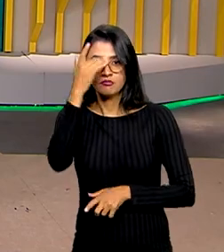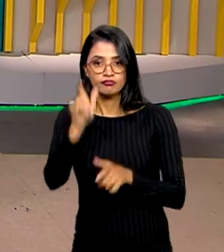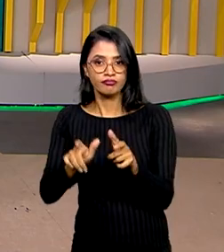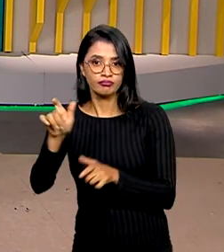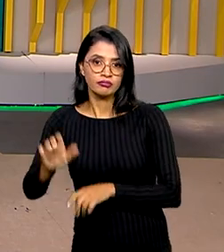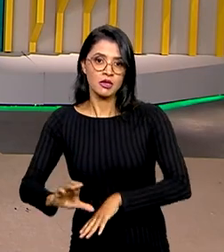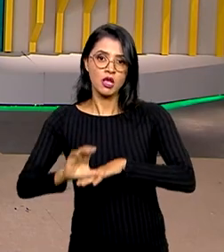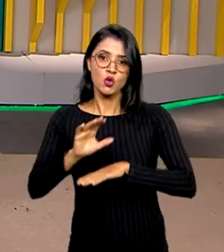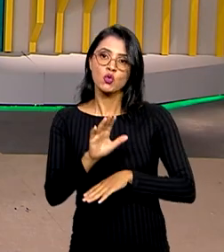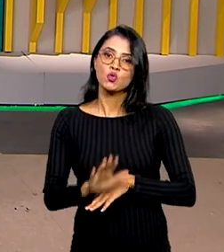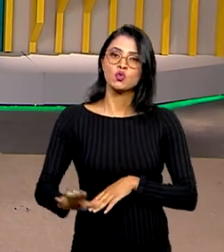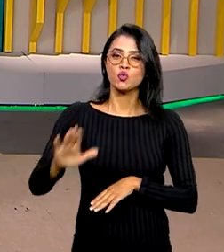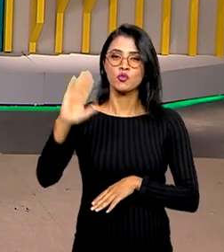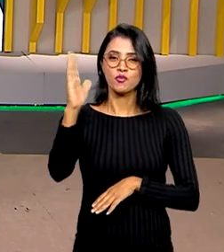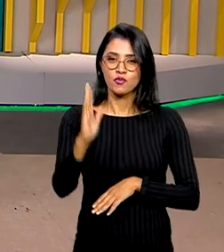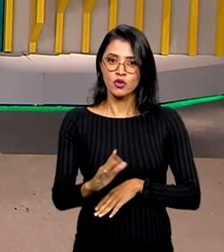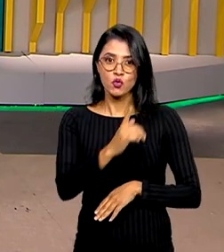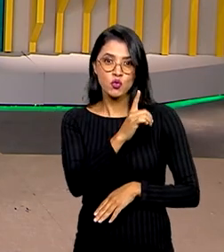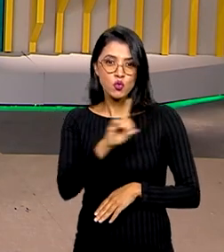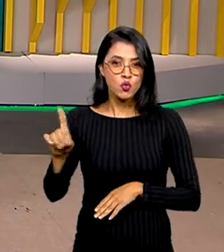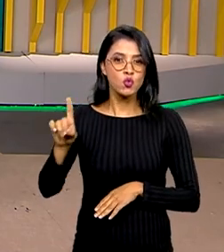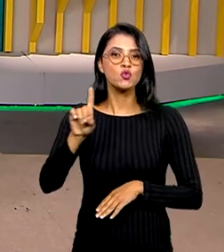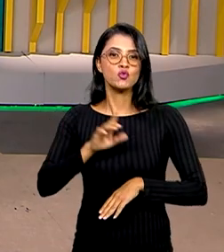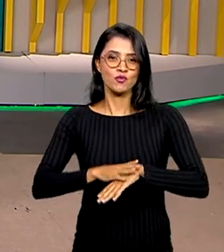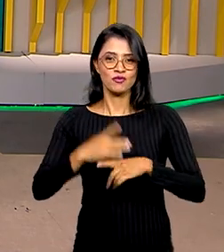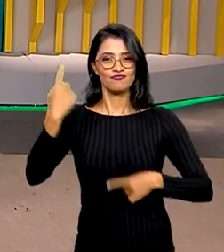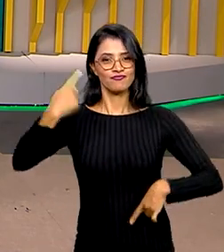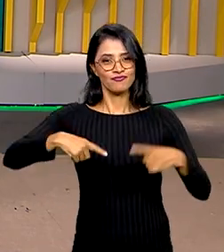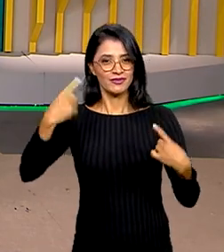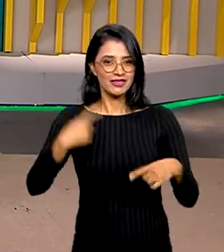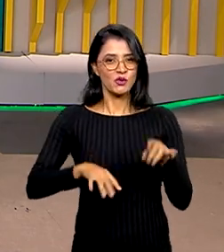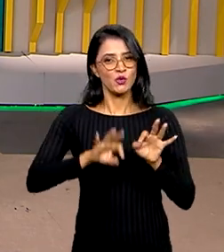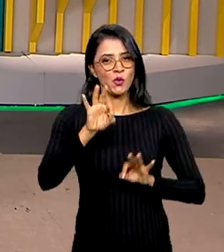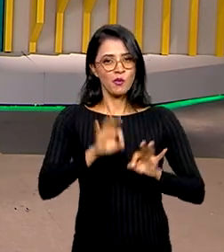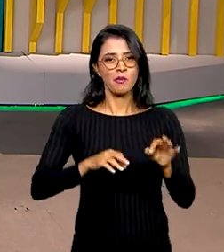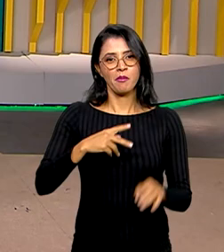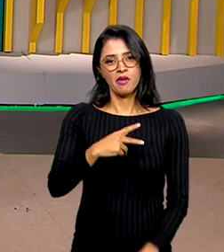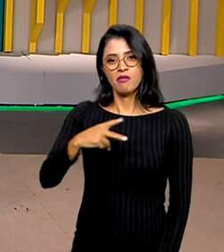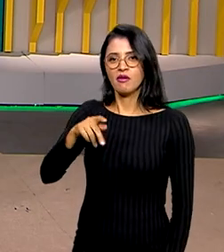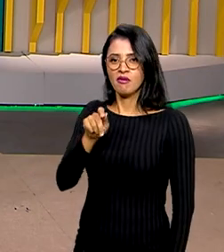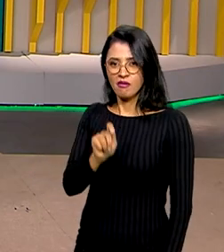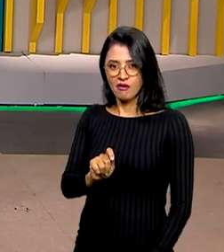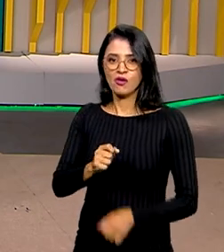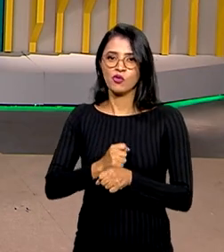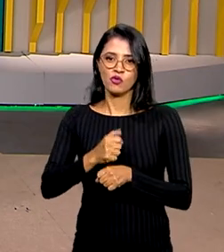todo o país para a última rodada de discussão do Plano Plurianual Participativo